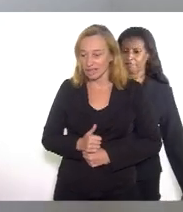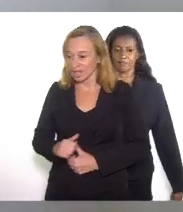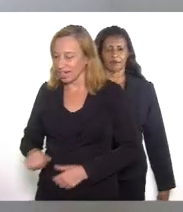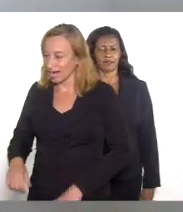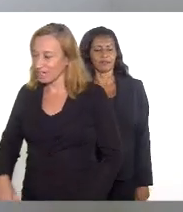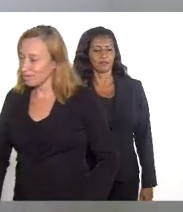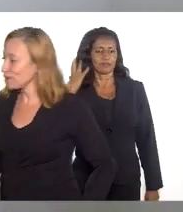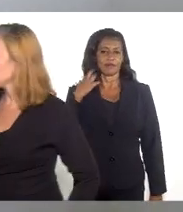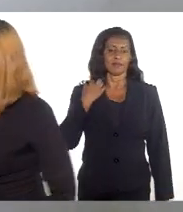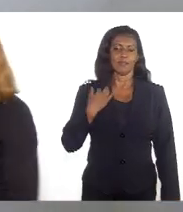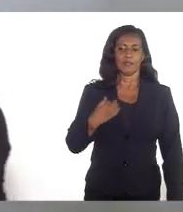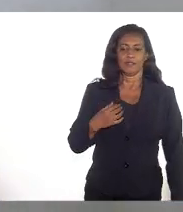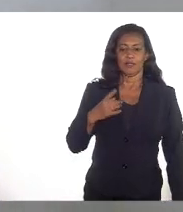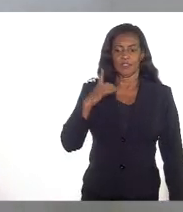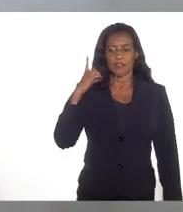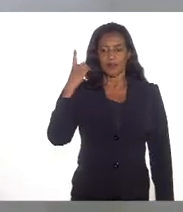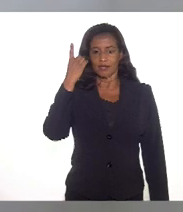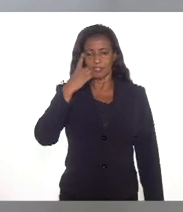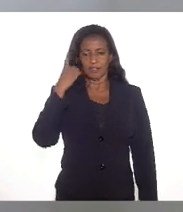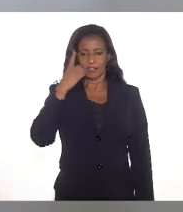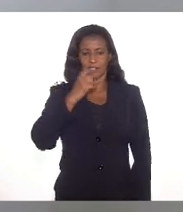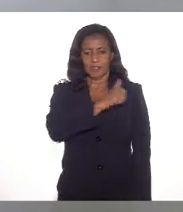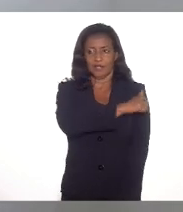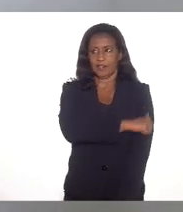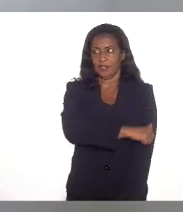Deputado, deputada enfermeira Rejane.